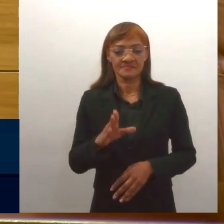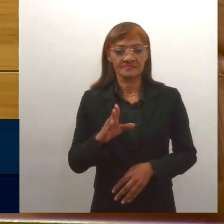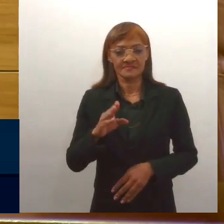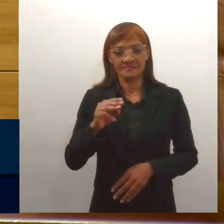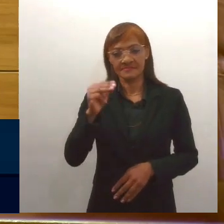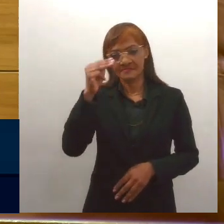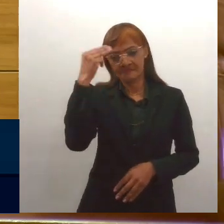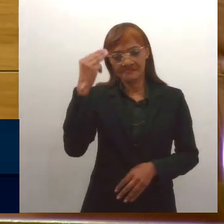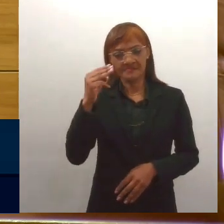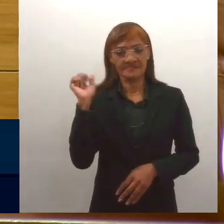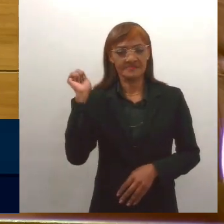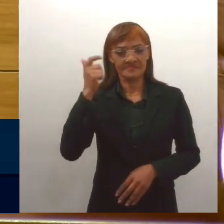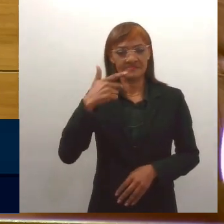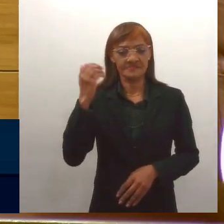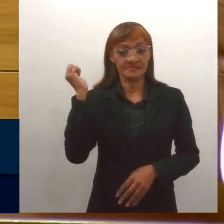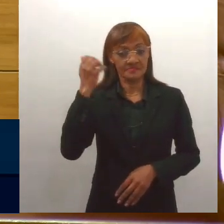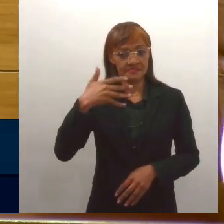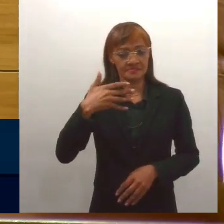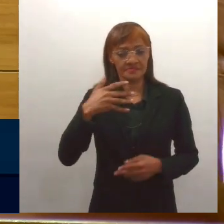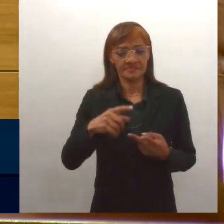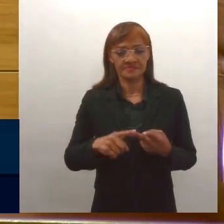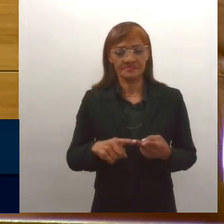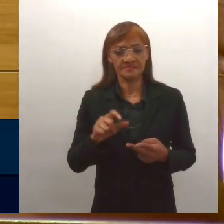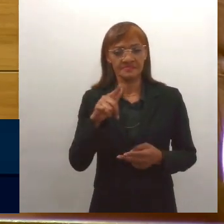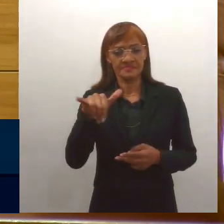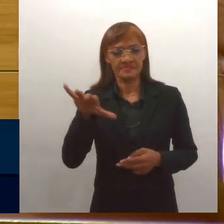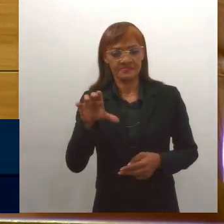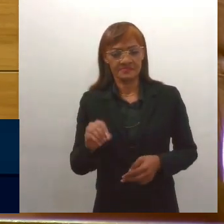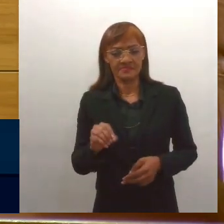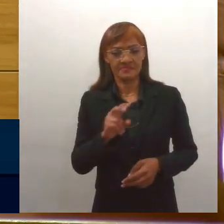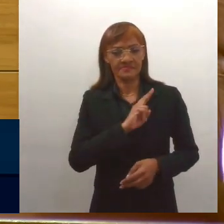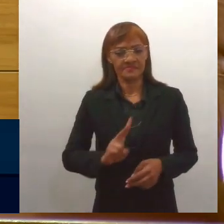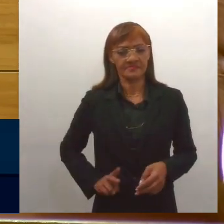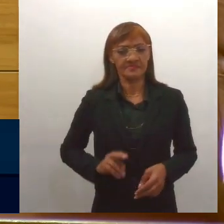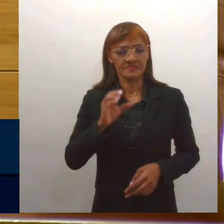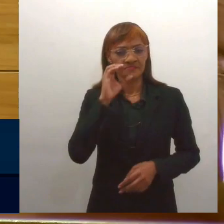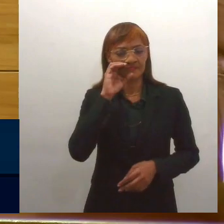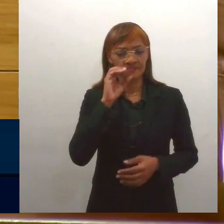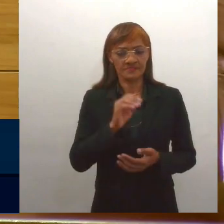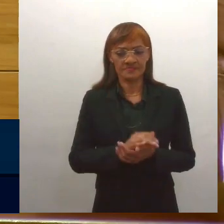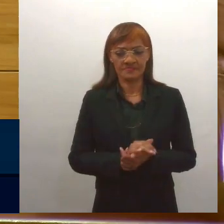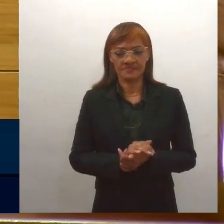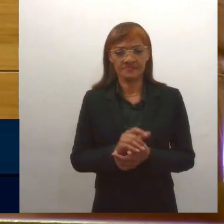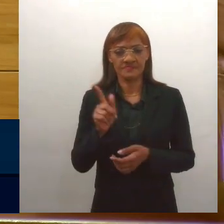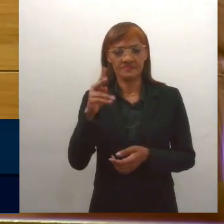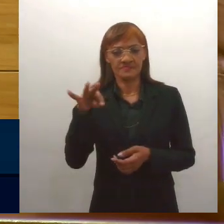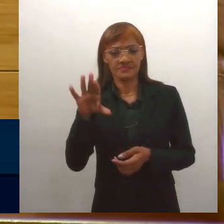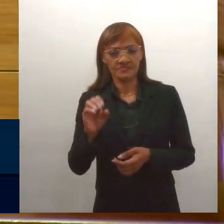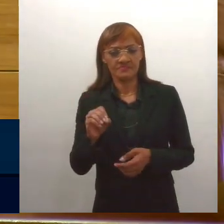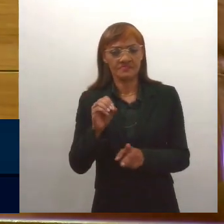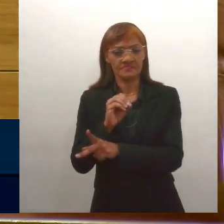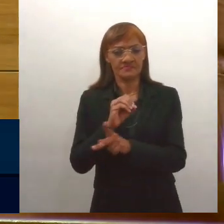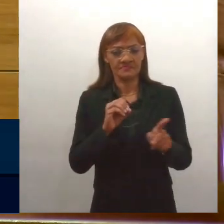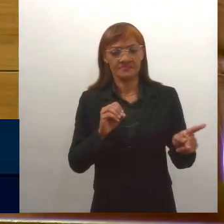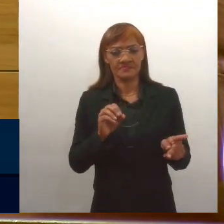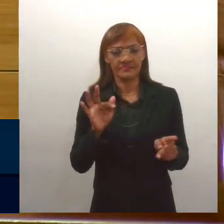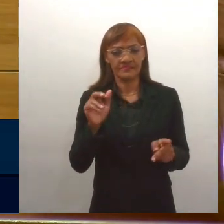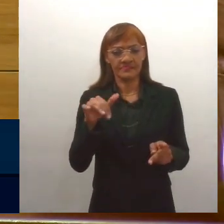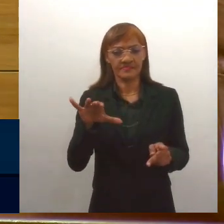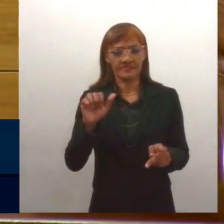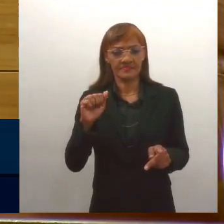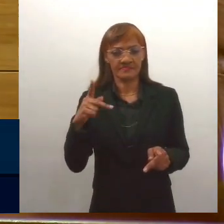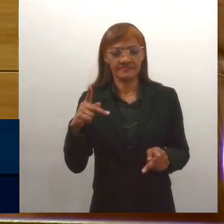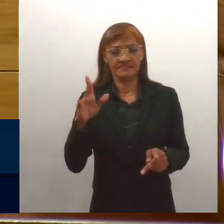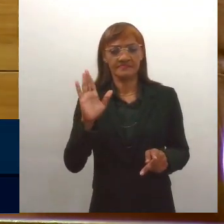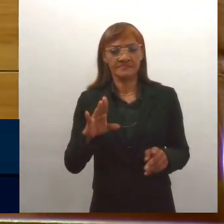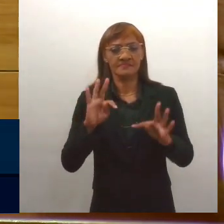Rocha, vereador de Socorro, que está aqui presente, Gustavo Paixão, presidente da FUNCAP, e a todos os homenageados. Queria, antes de